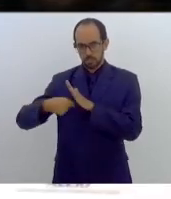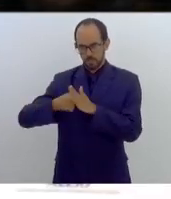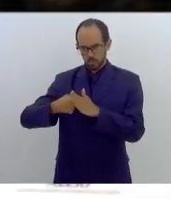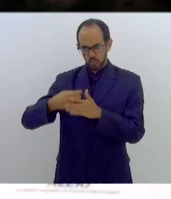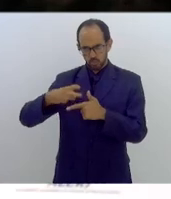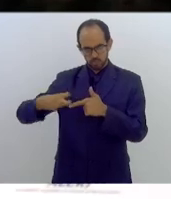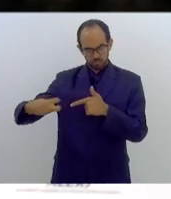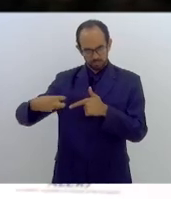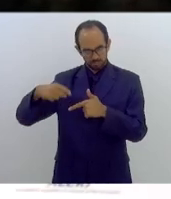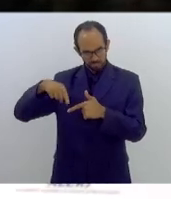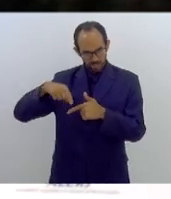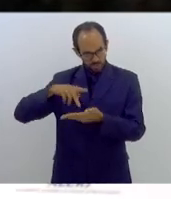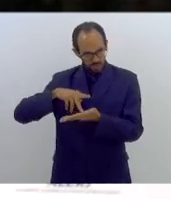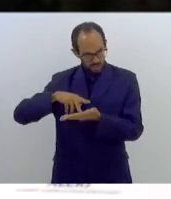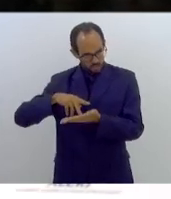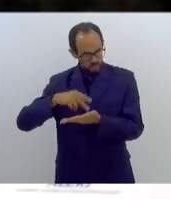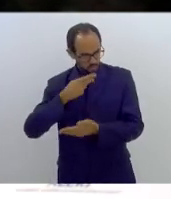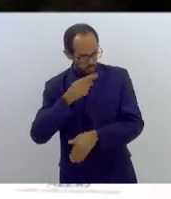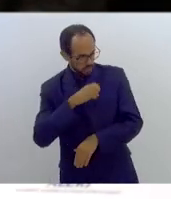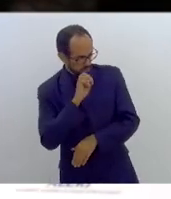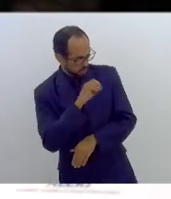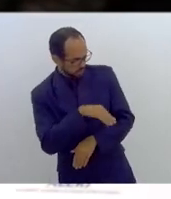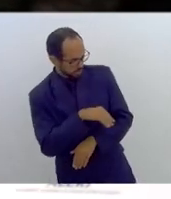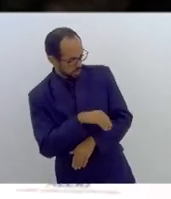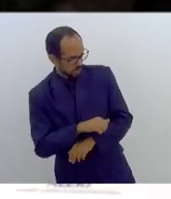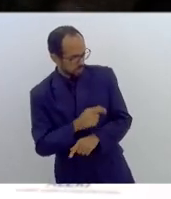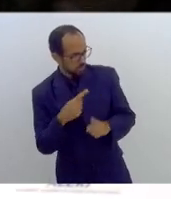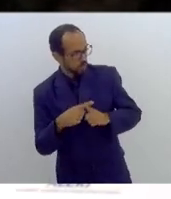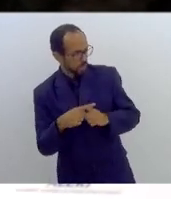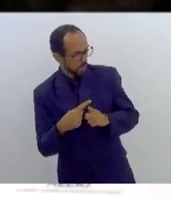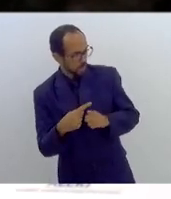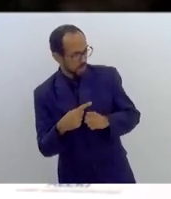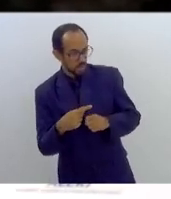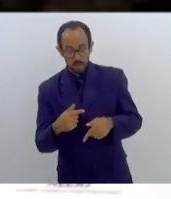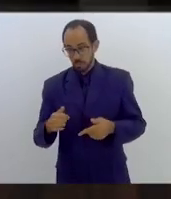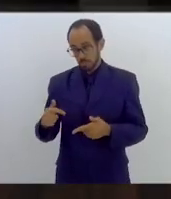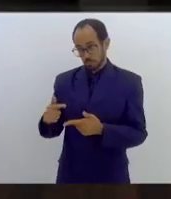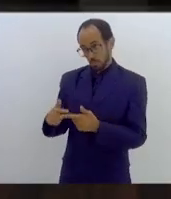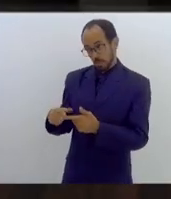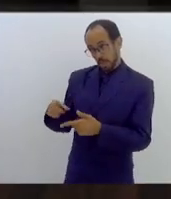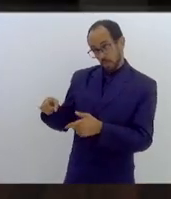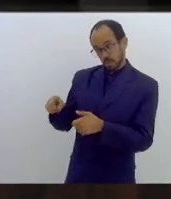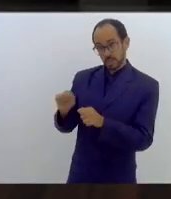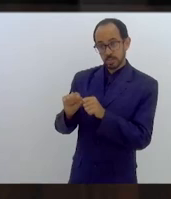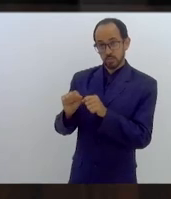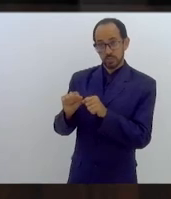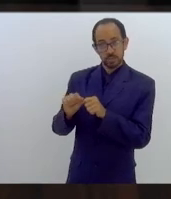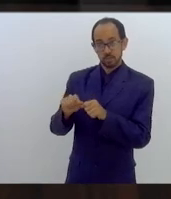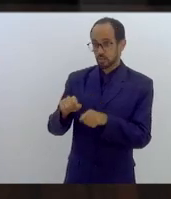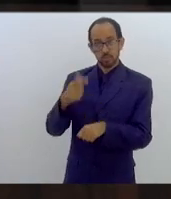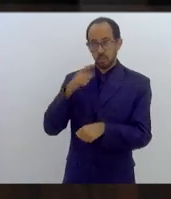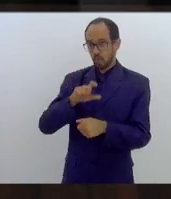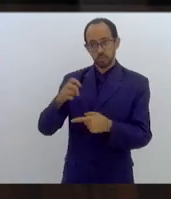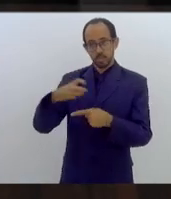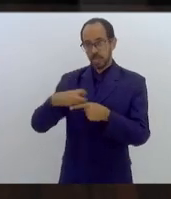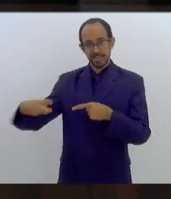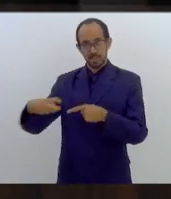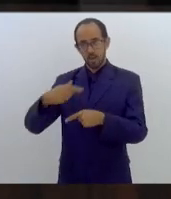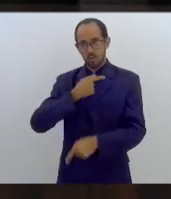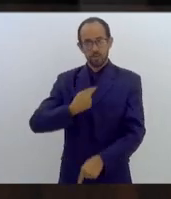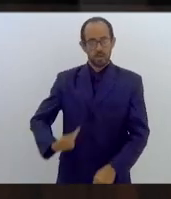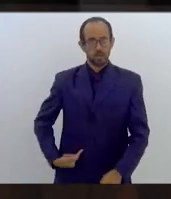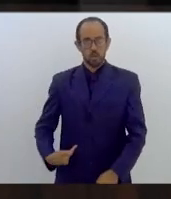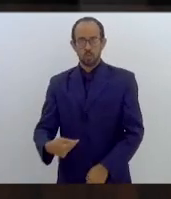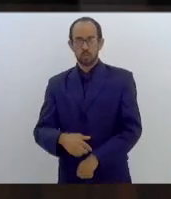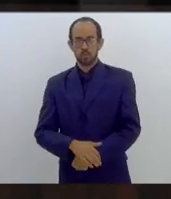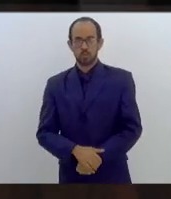disse ao desembargador, claro que é, por que não? Porque com esse rito que vocês estão implantando, vocês não vão conseguir caçar governador. Falei,